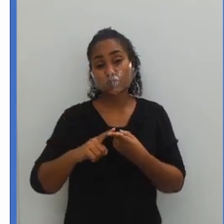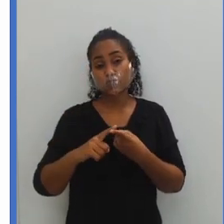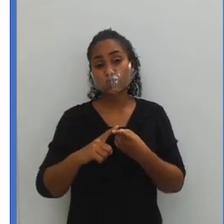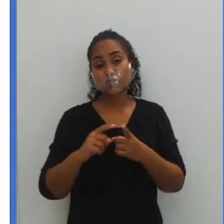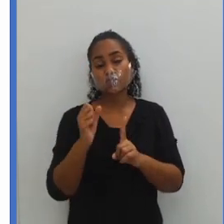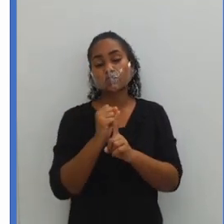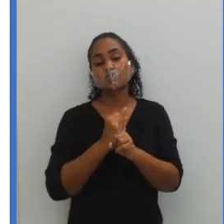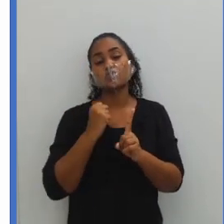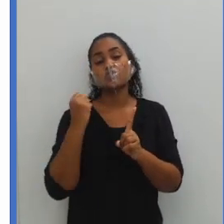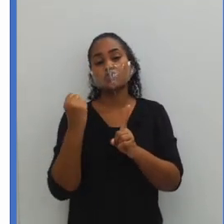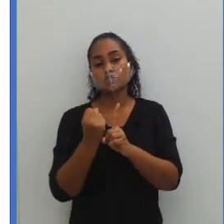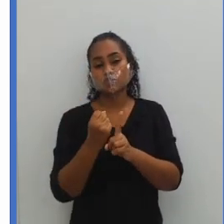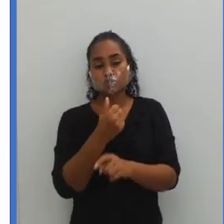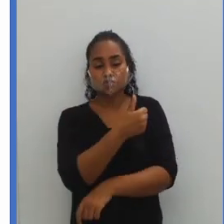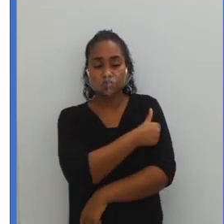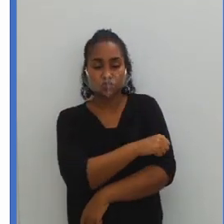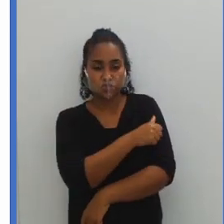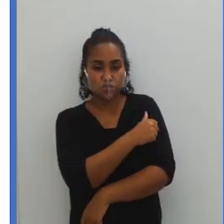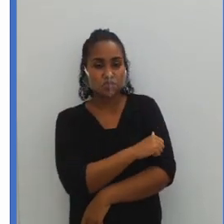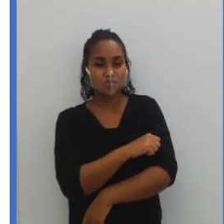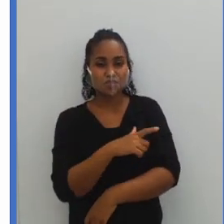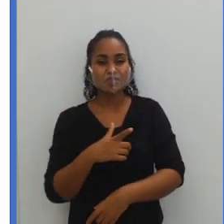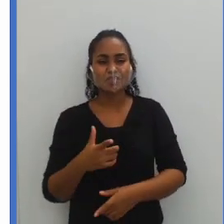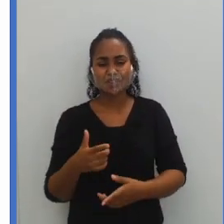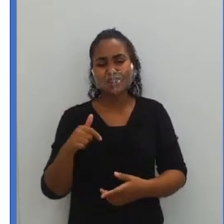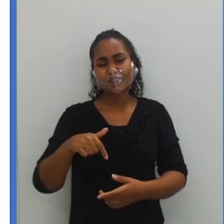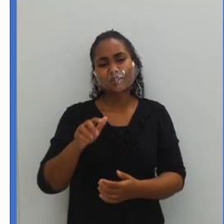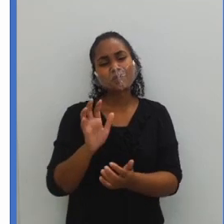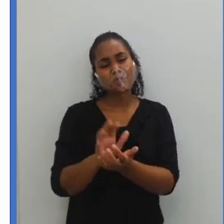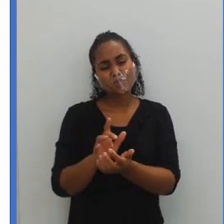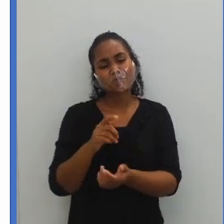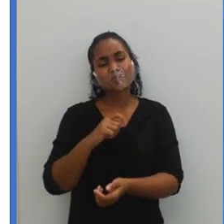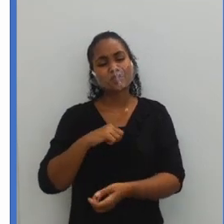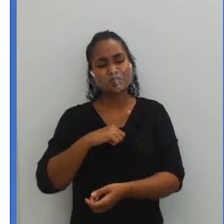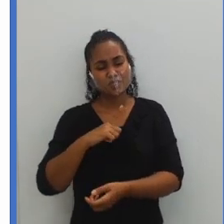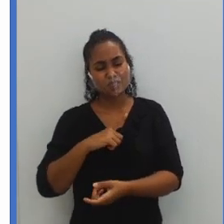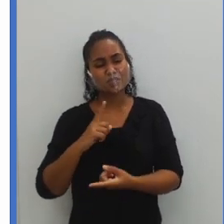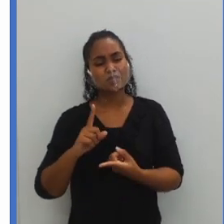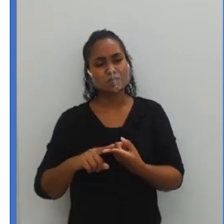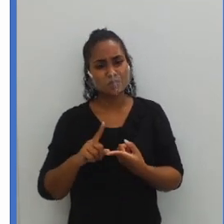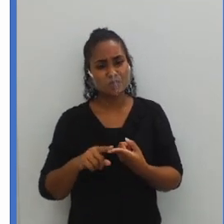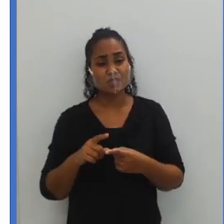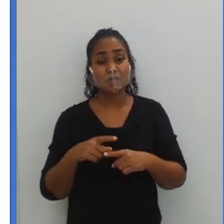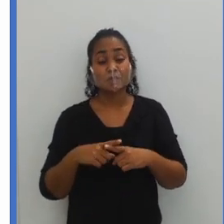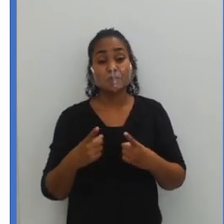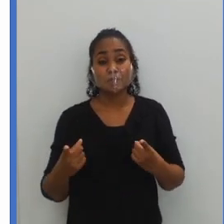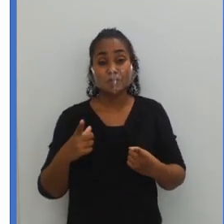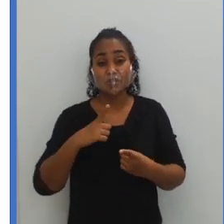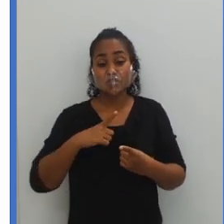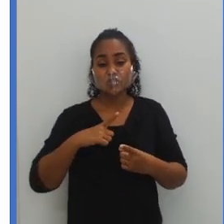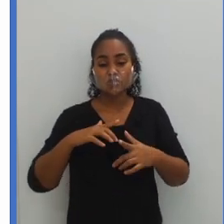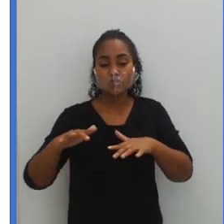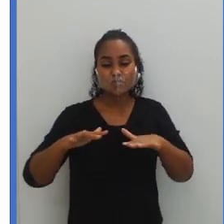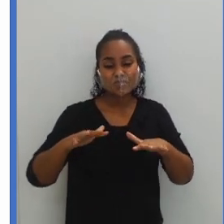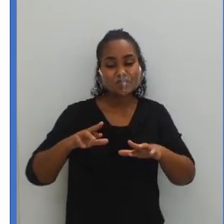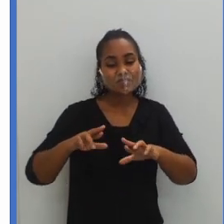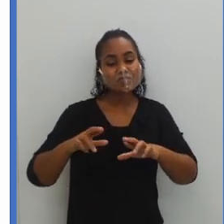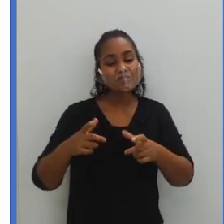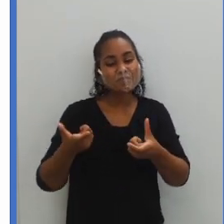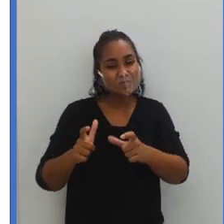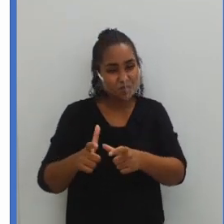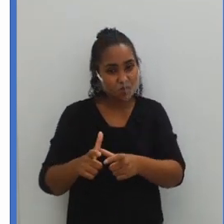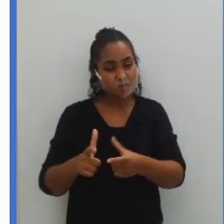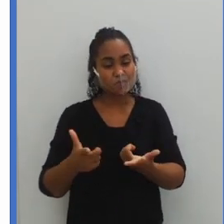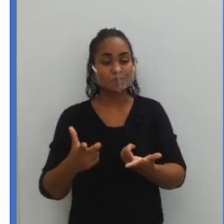Principalmente na sociedade carioca, tinha muito disso. Aqui em Pernambuco tinha também, mas já era um movimento um